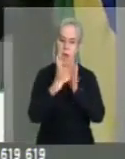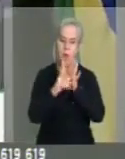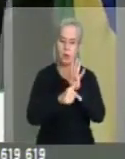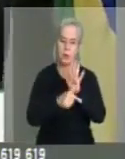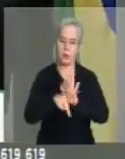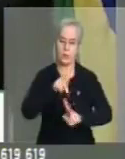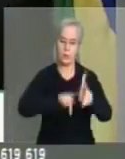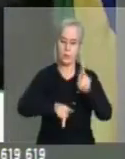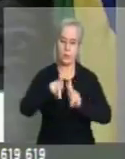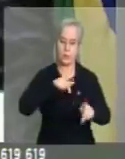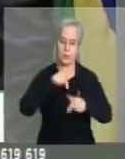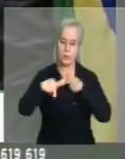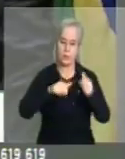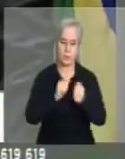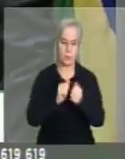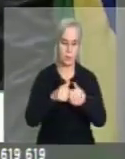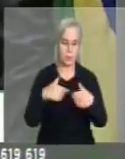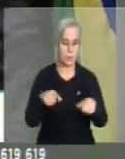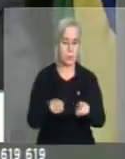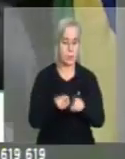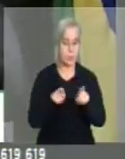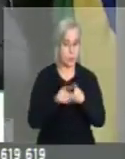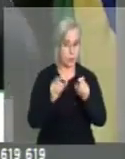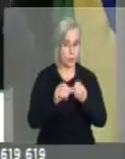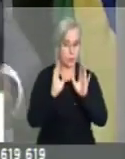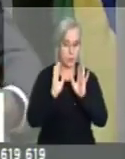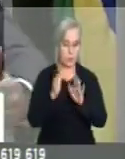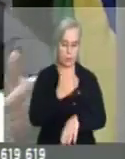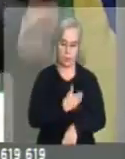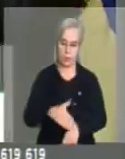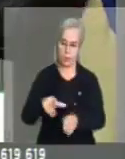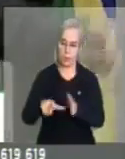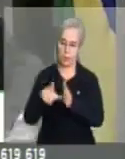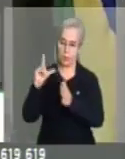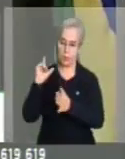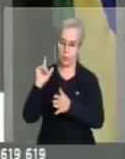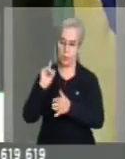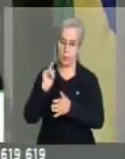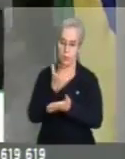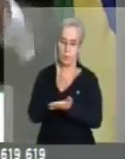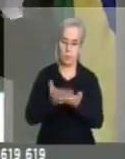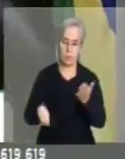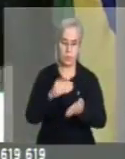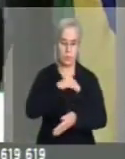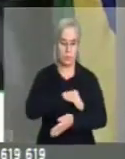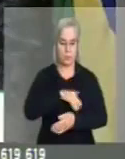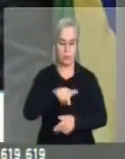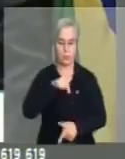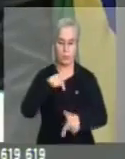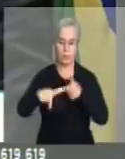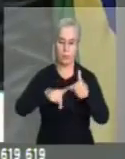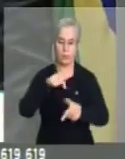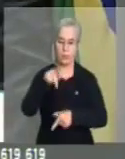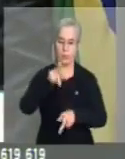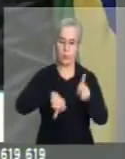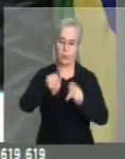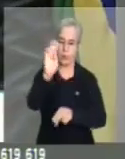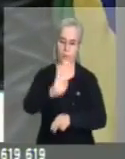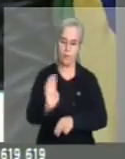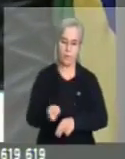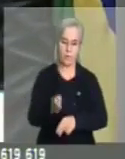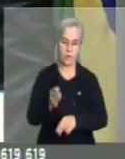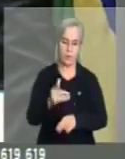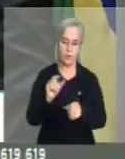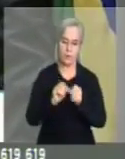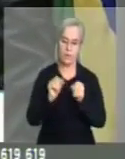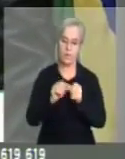trabalhador, que eles também fizeram no governo anterior, levando à perda de renda do povo brasileiro e enterrando mais de 12 milhões